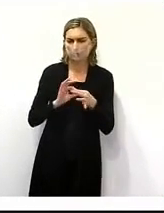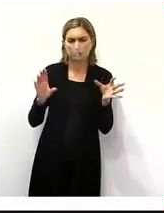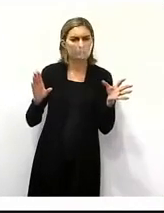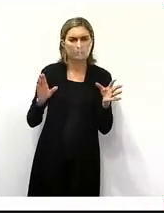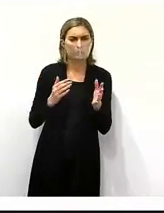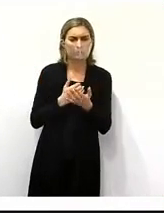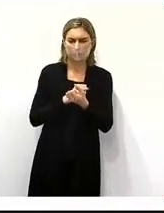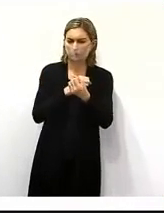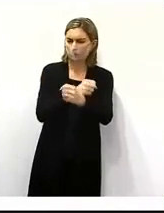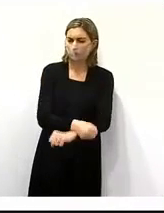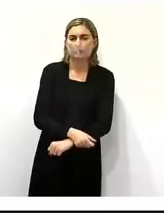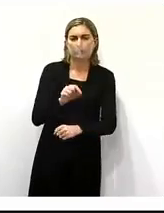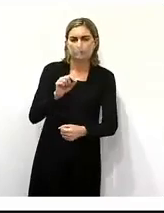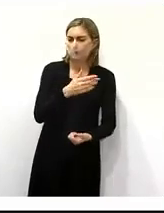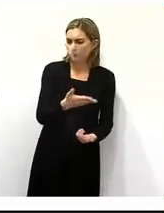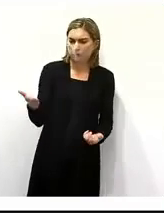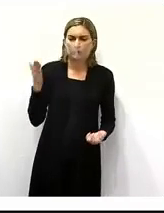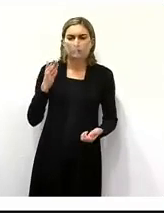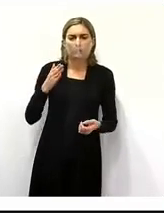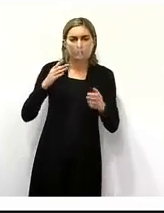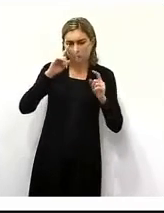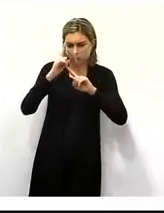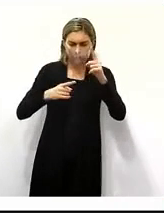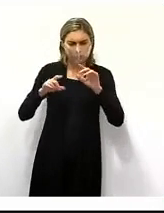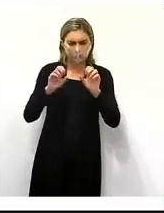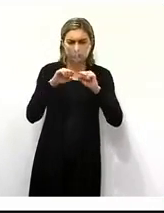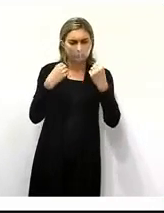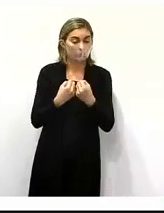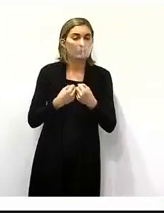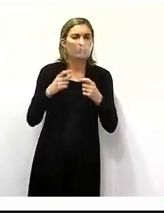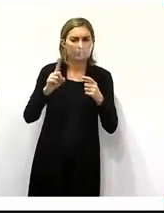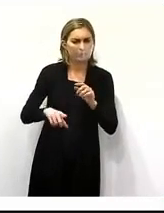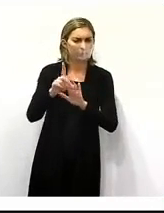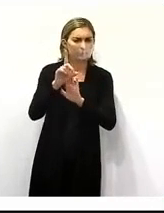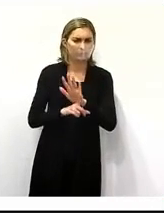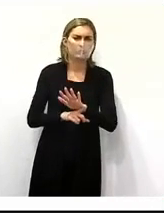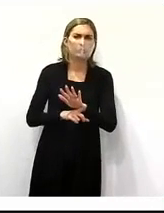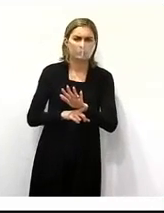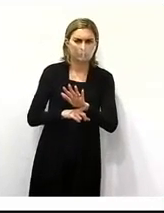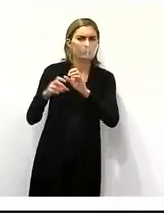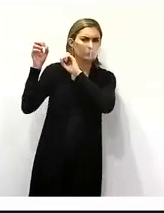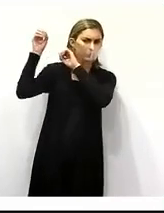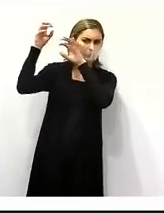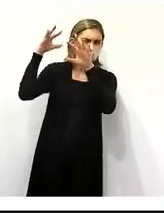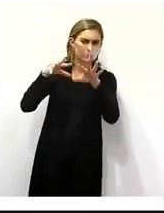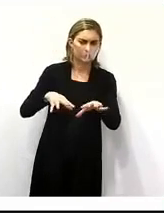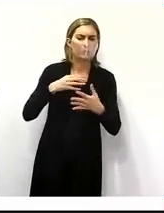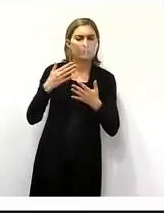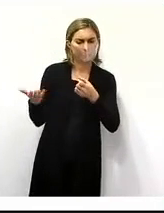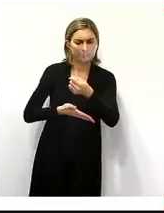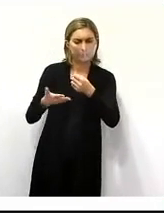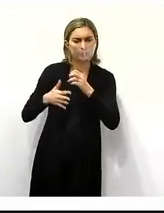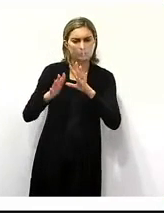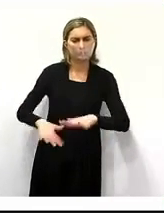mais escravo do que eles. A ordem social, porém, é um direito sagrado que serve de base